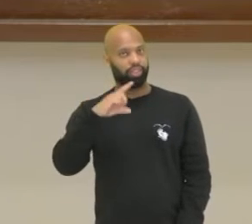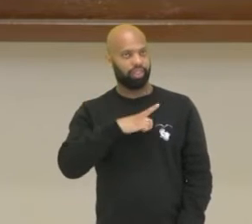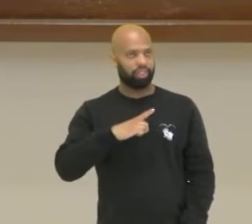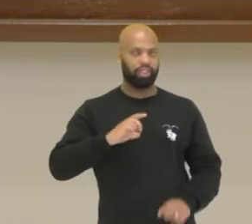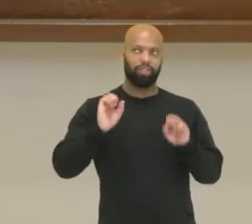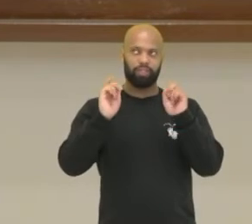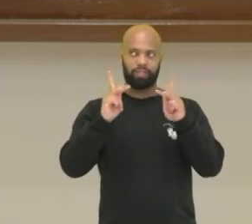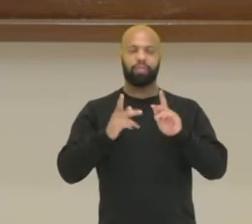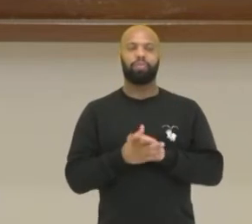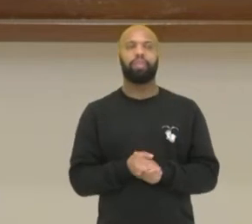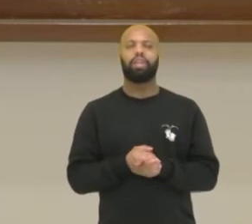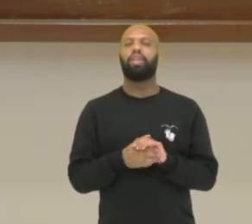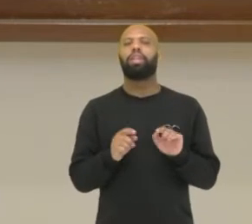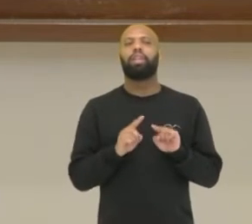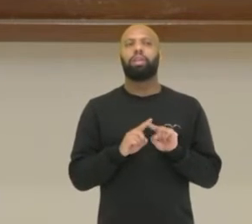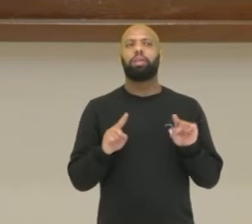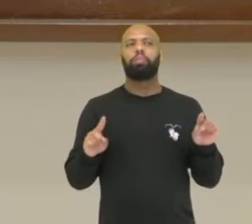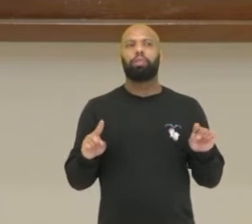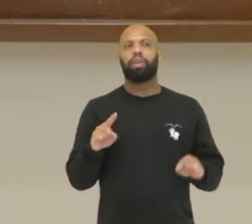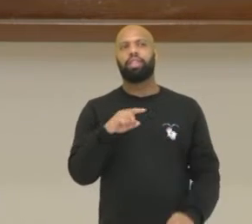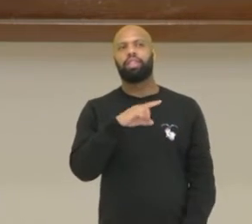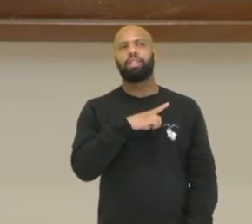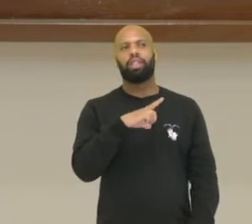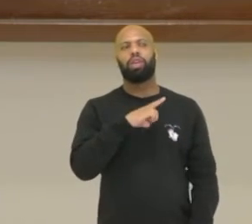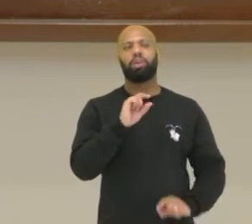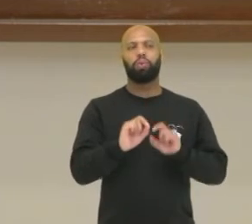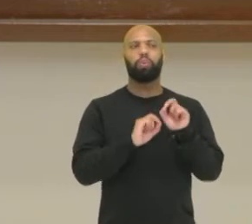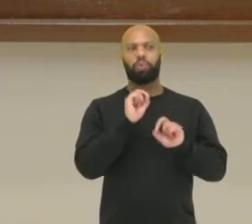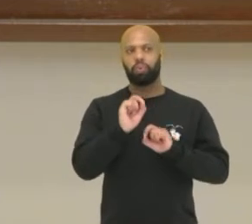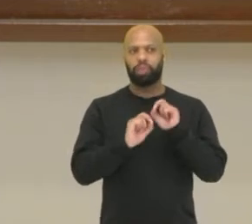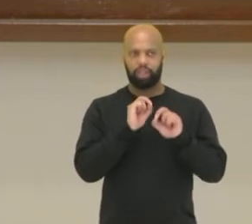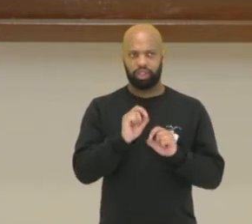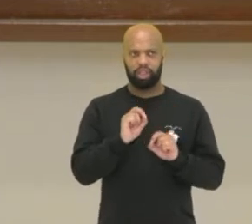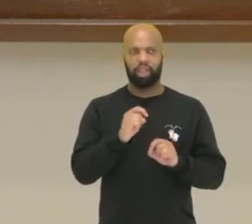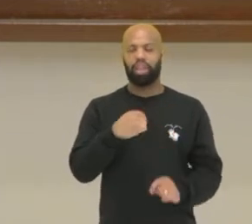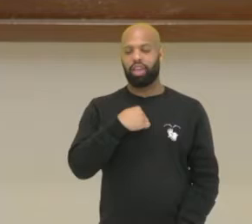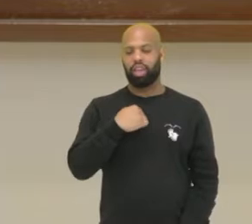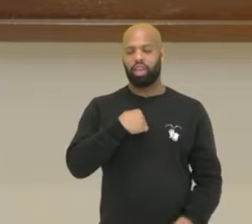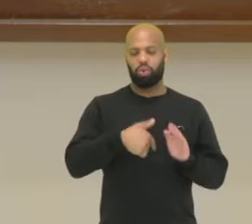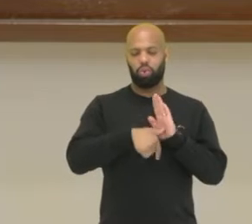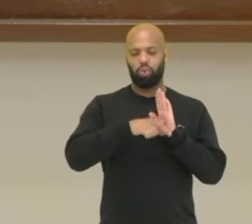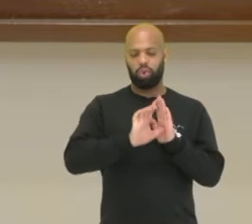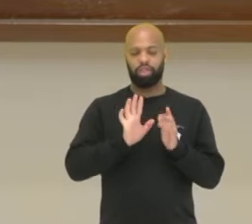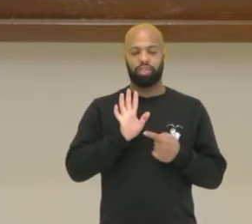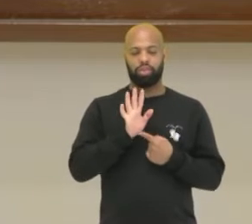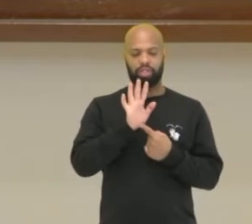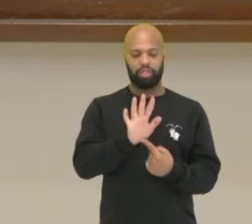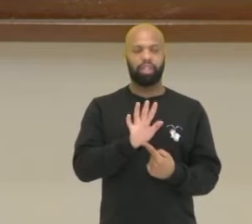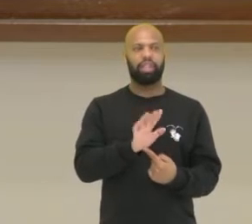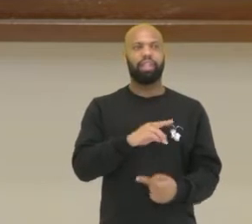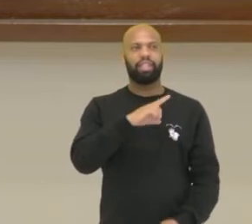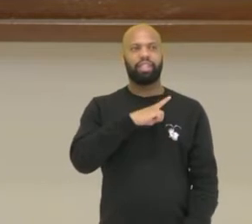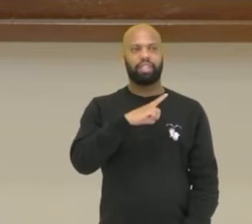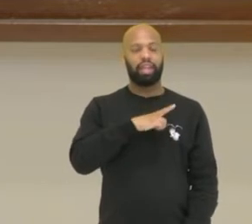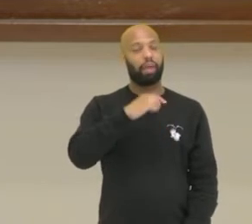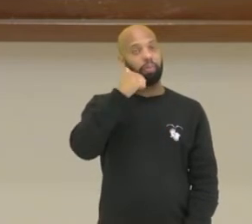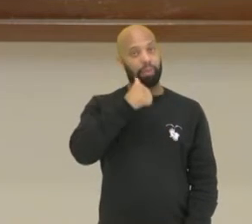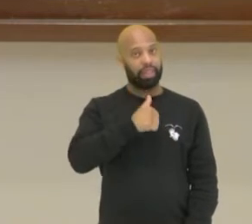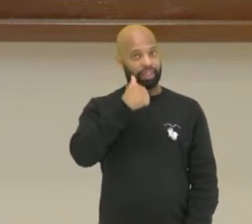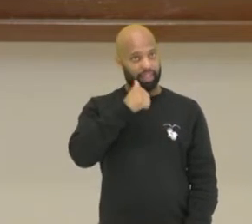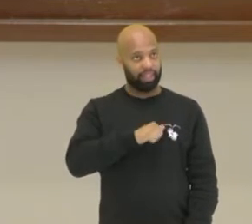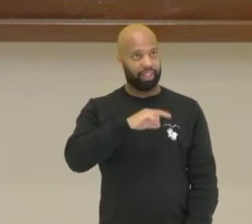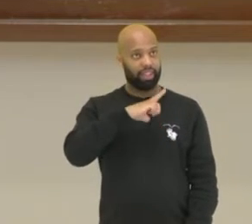ok? Aí, nós temos a questão de que a professora acabou de falar para vocês que as